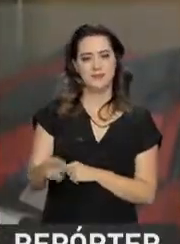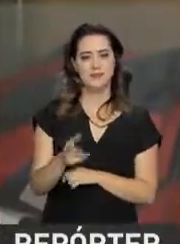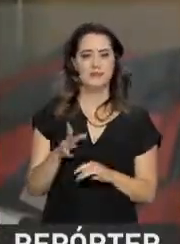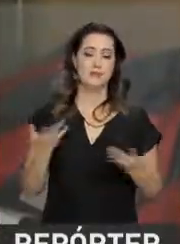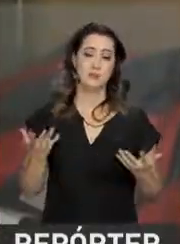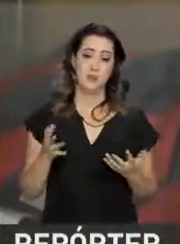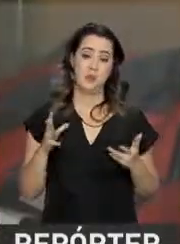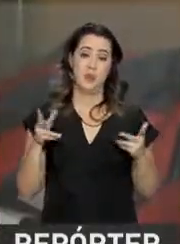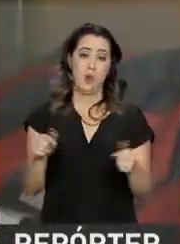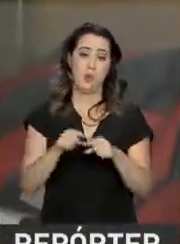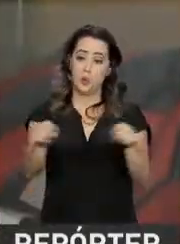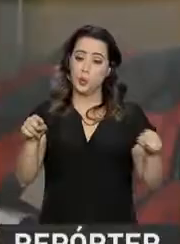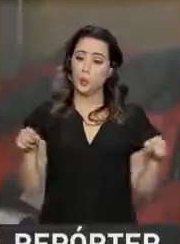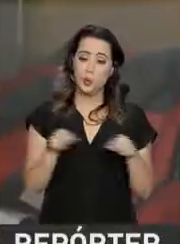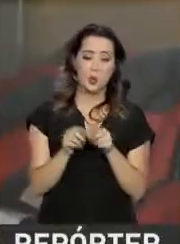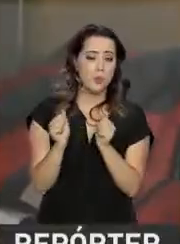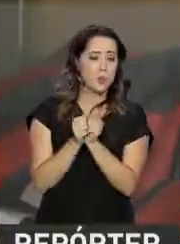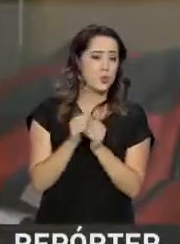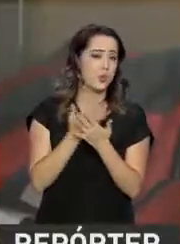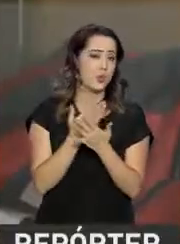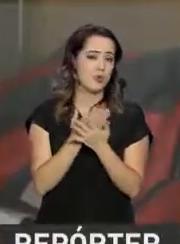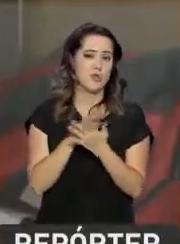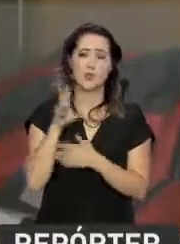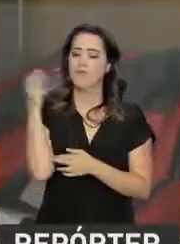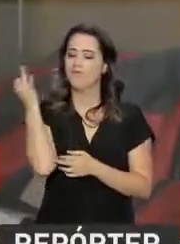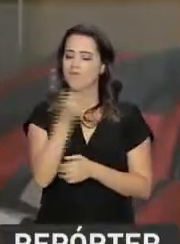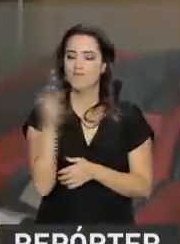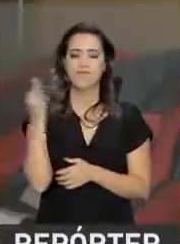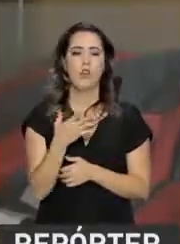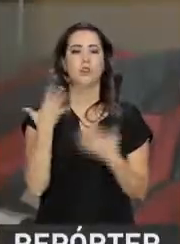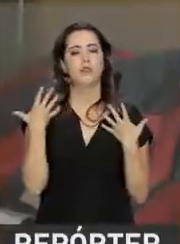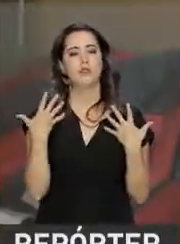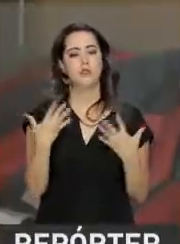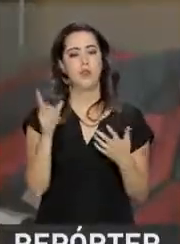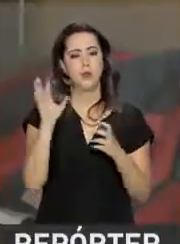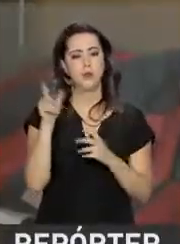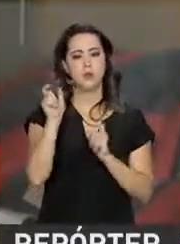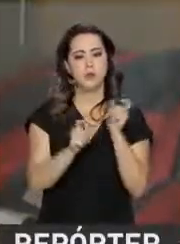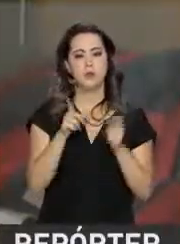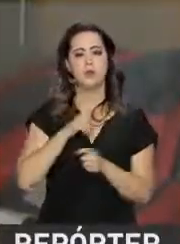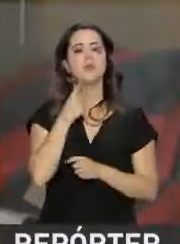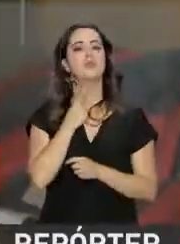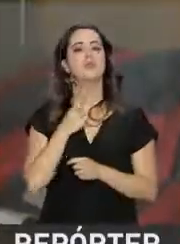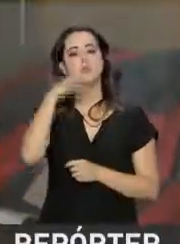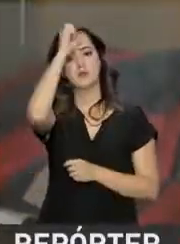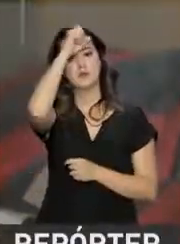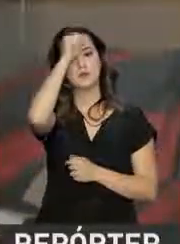e com a equipe com os companheiros de sala que são todos maravilhoso todo mundo tem montados de